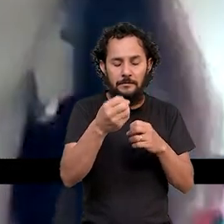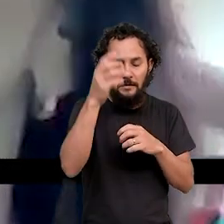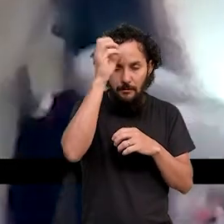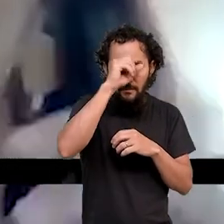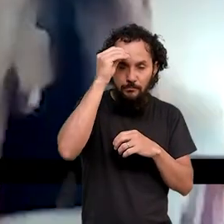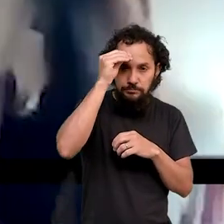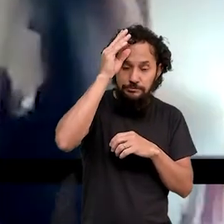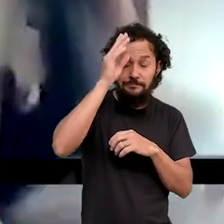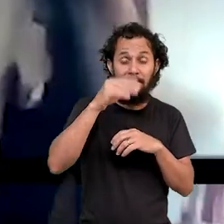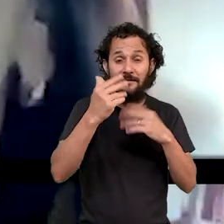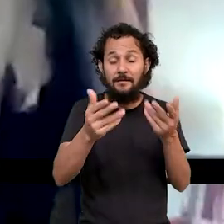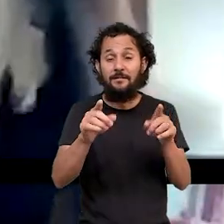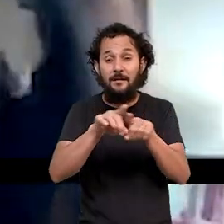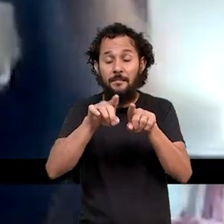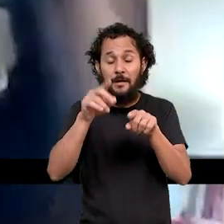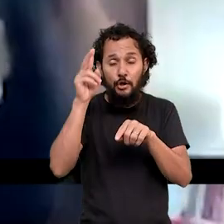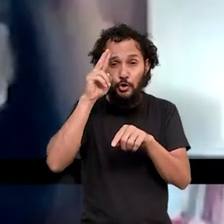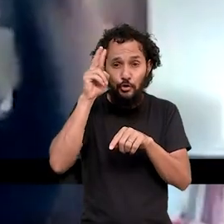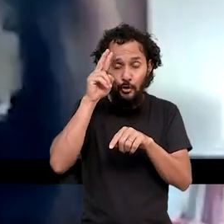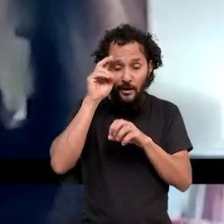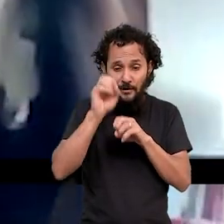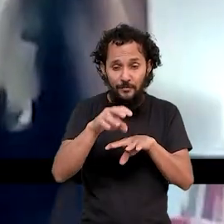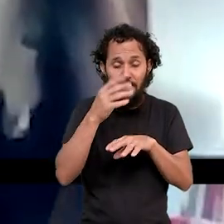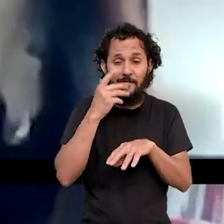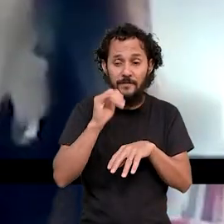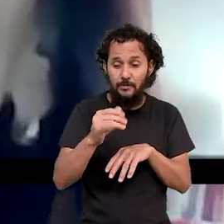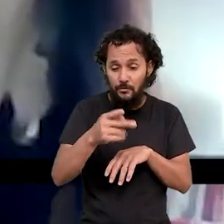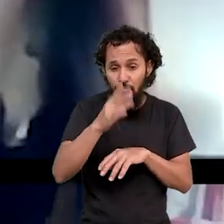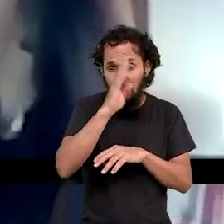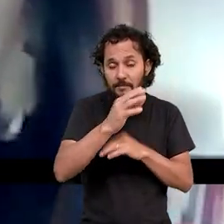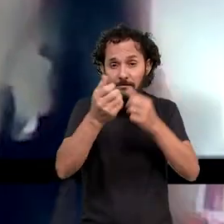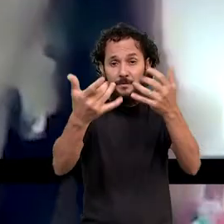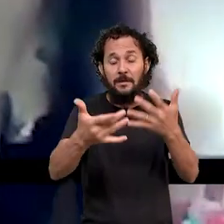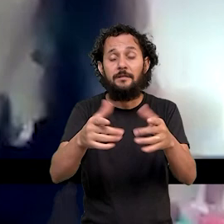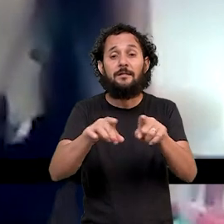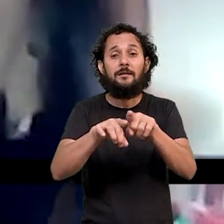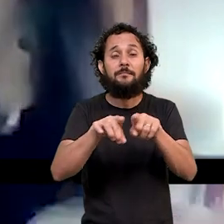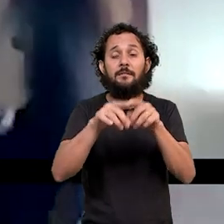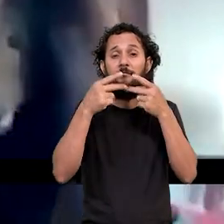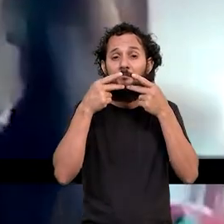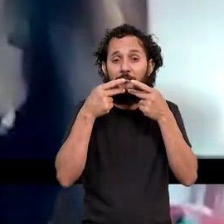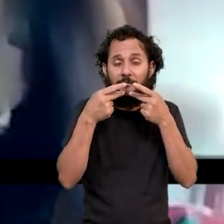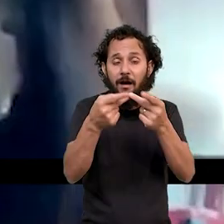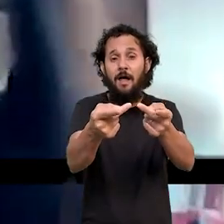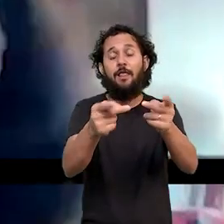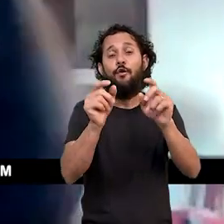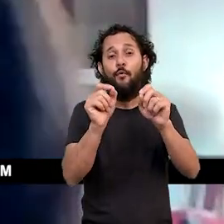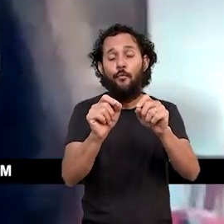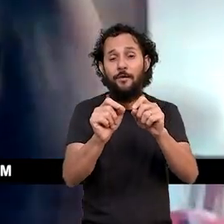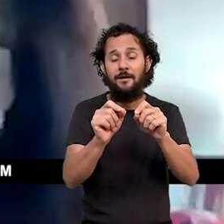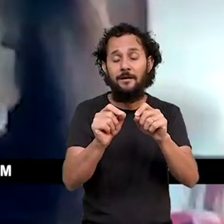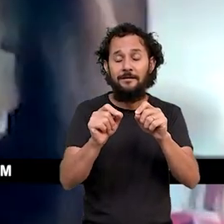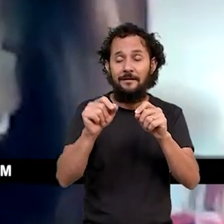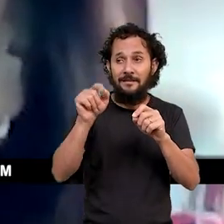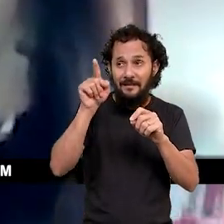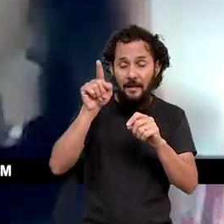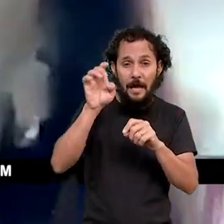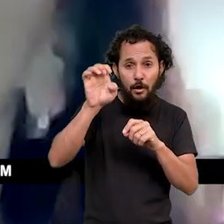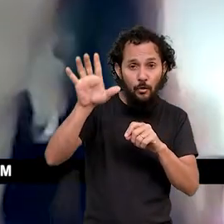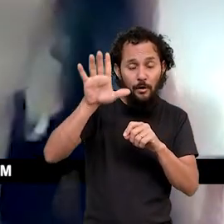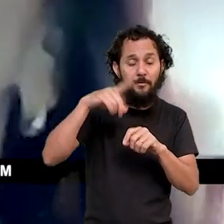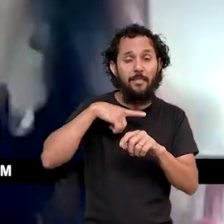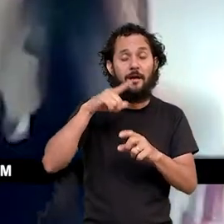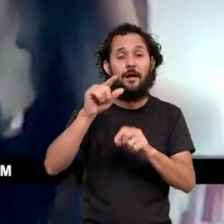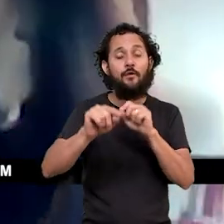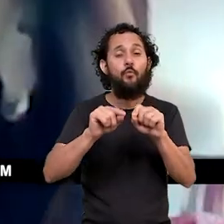E aí eu não posso falar de uma história da educação infantil no Brasil sem falar exatamente que no contexto europeu